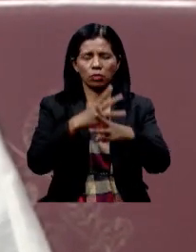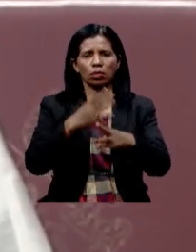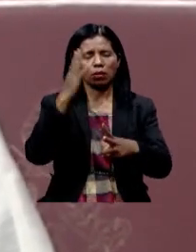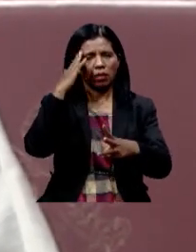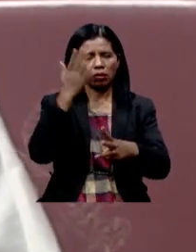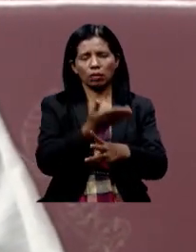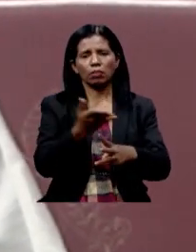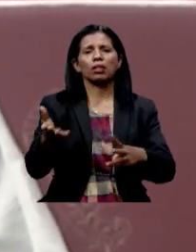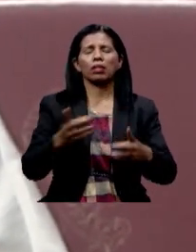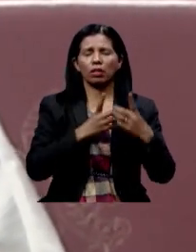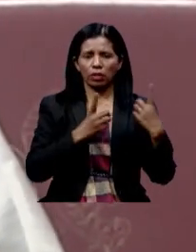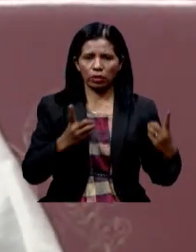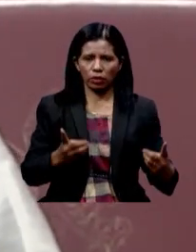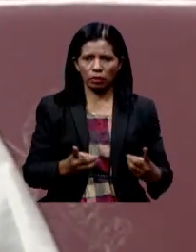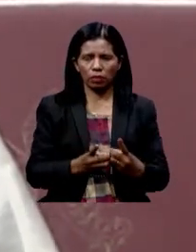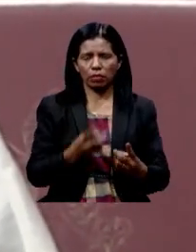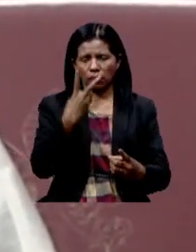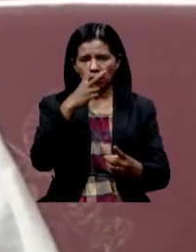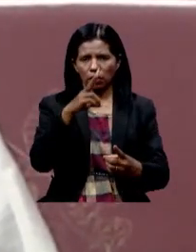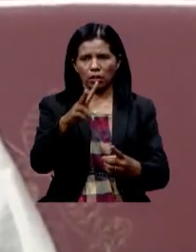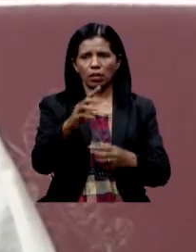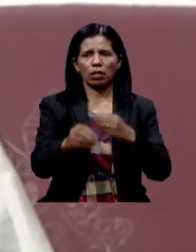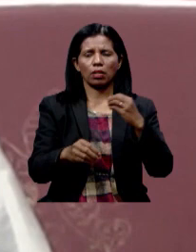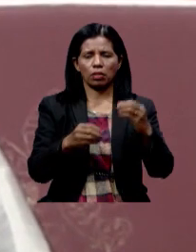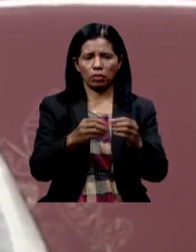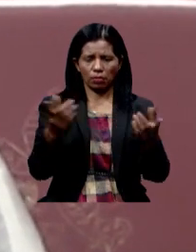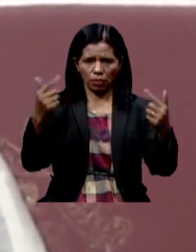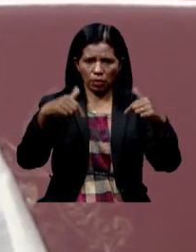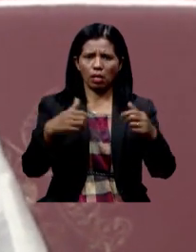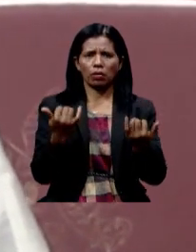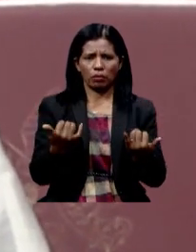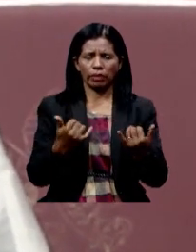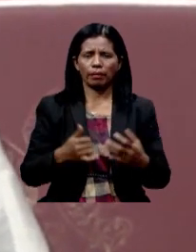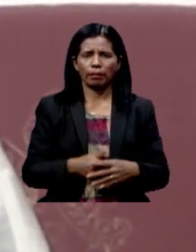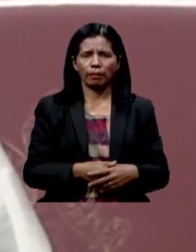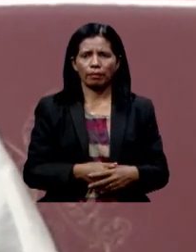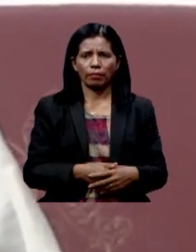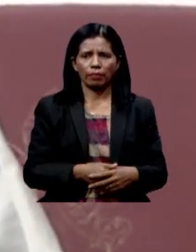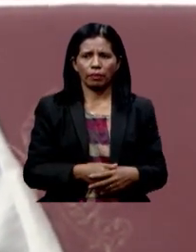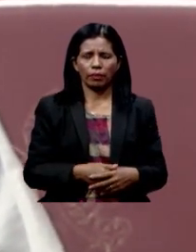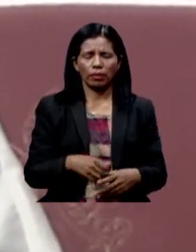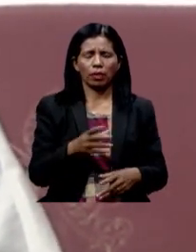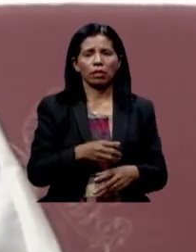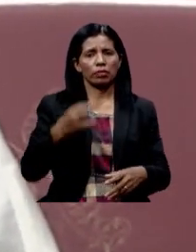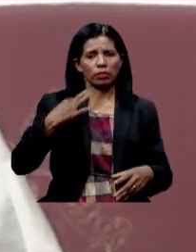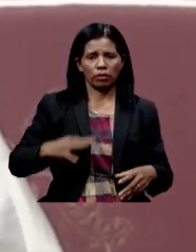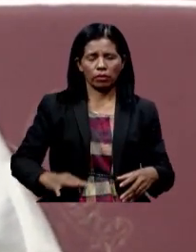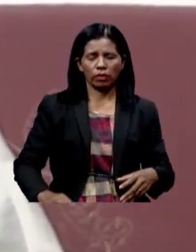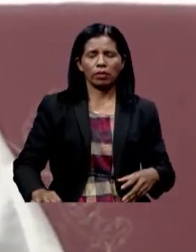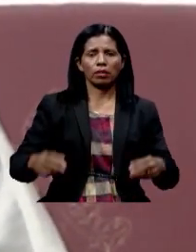amor, do vivermos juntos, como estamos agora, da fraternidade,